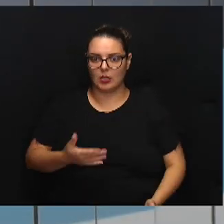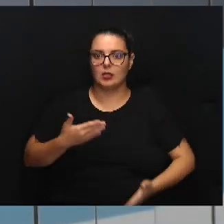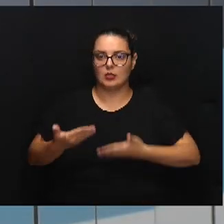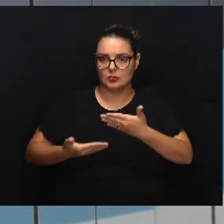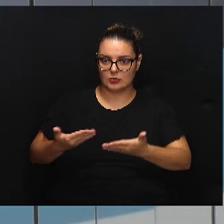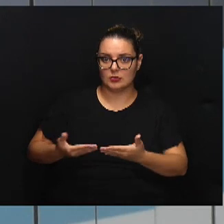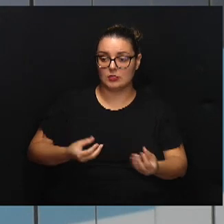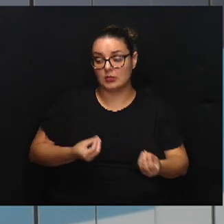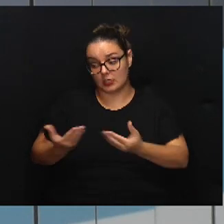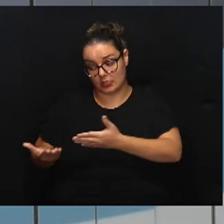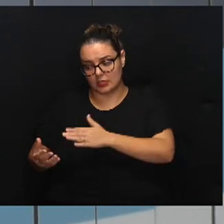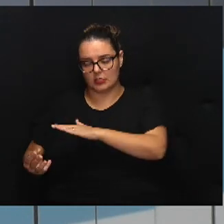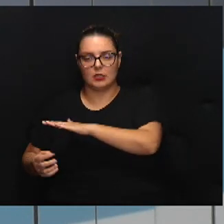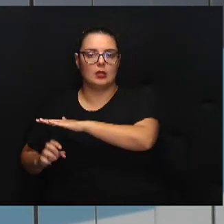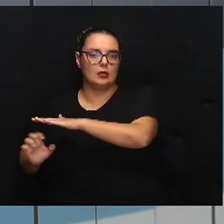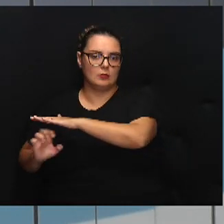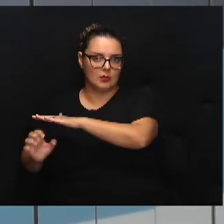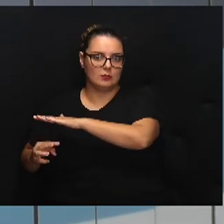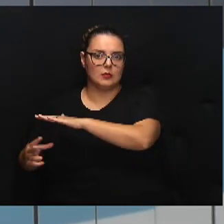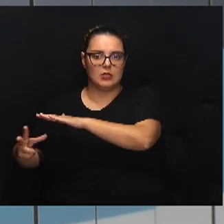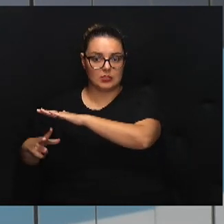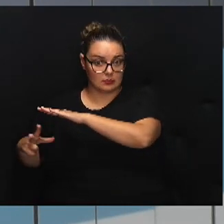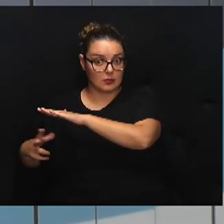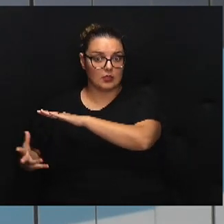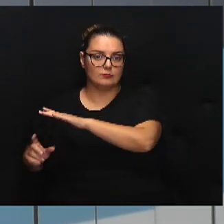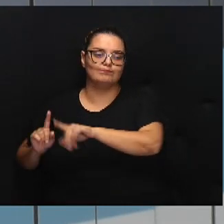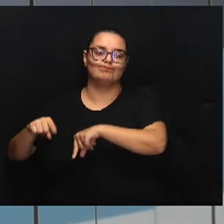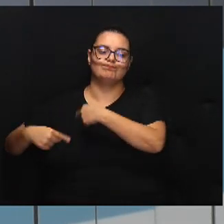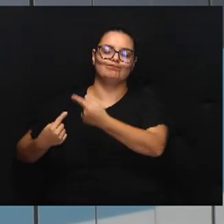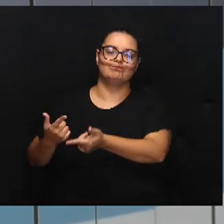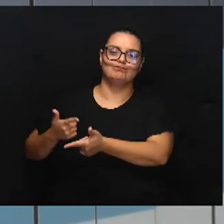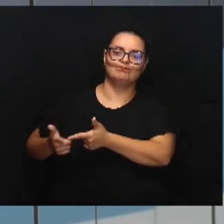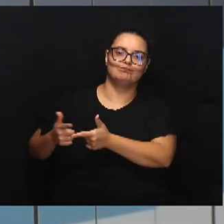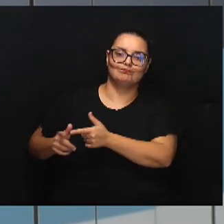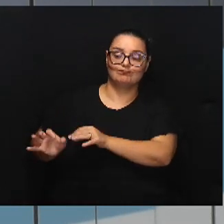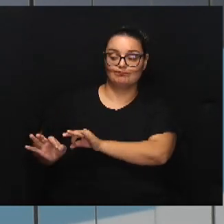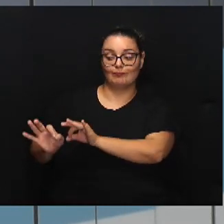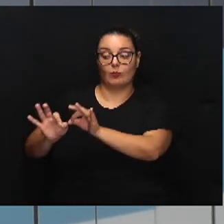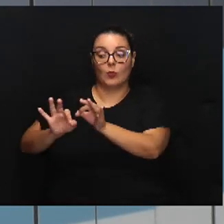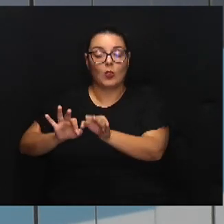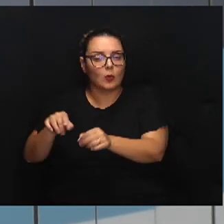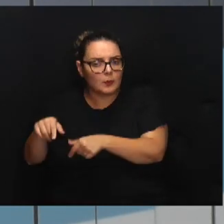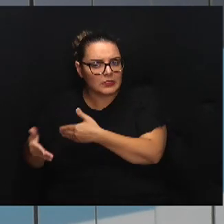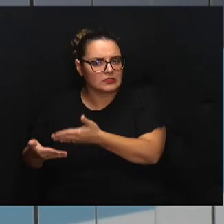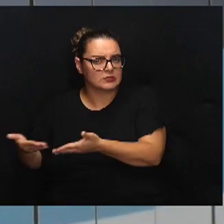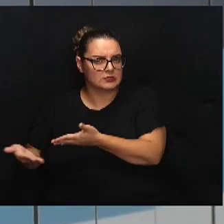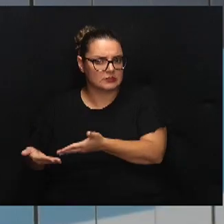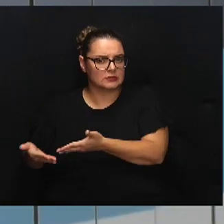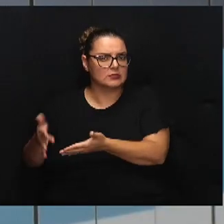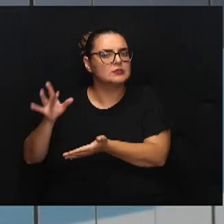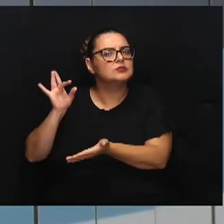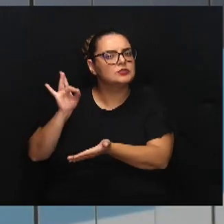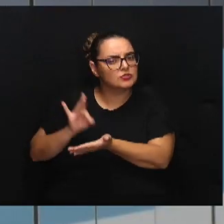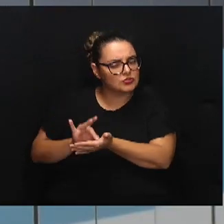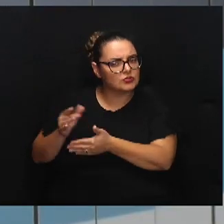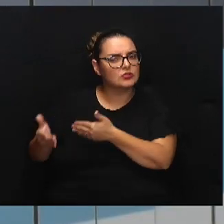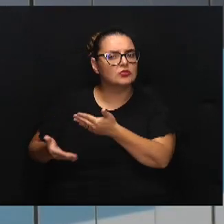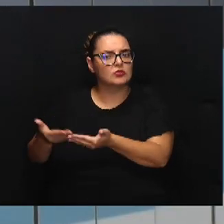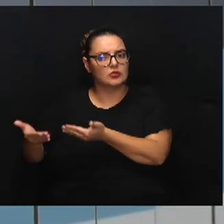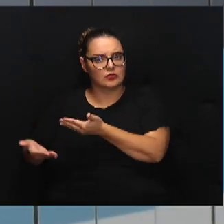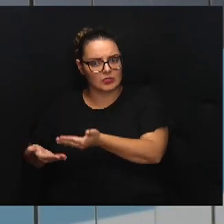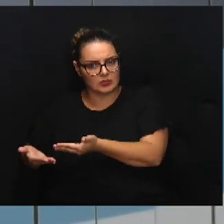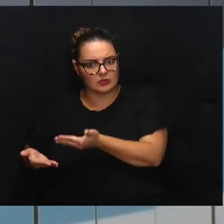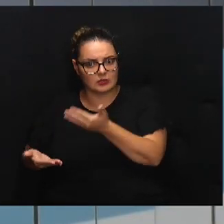para a iniciativa privada, a gente tem um outro problema, que é o acompanhamento desse serviço. Será que, de fato, os serviços